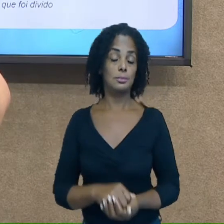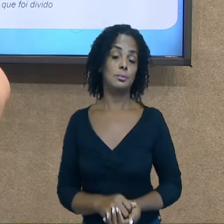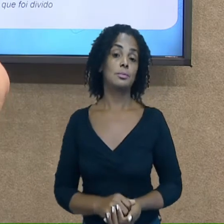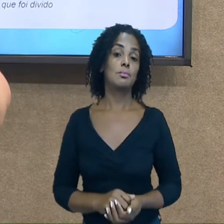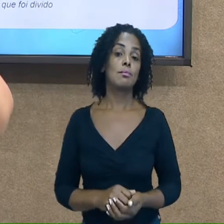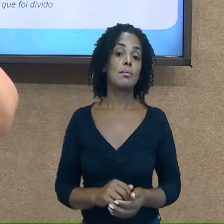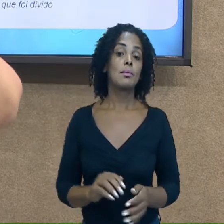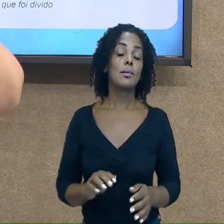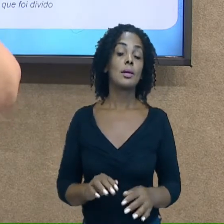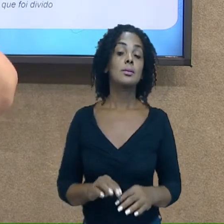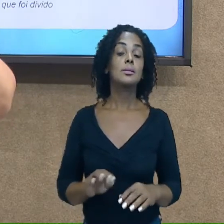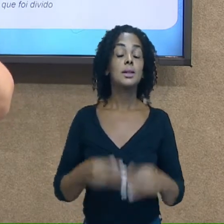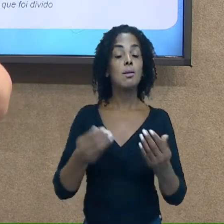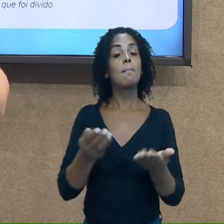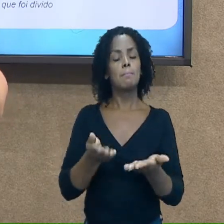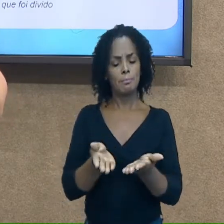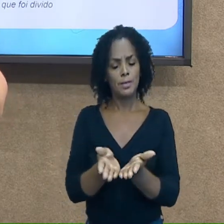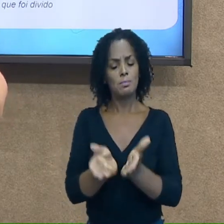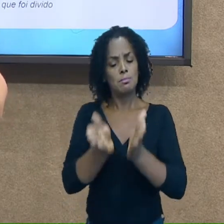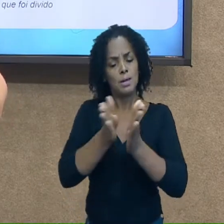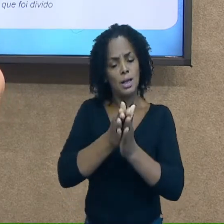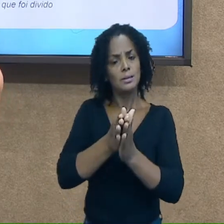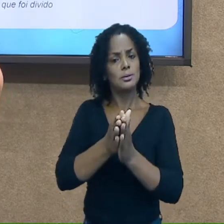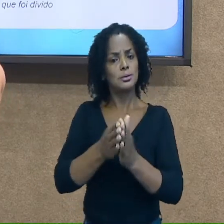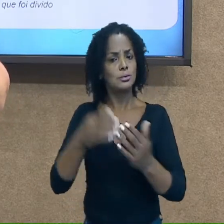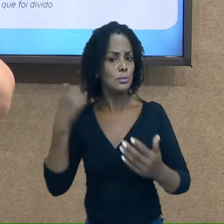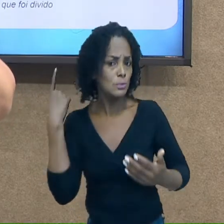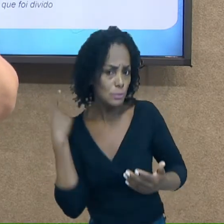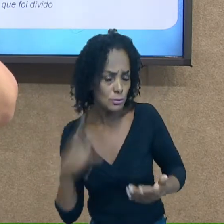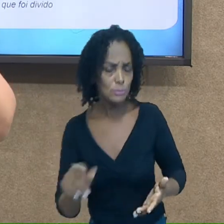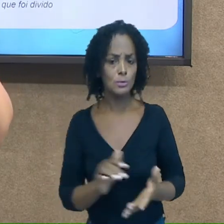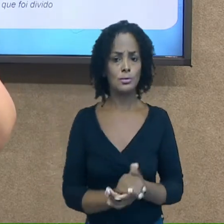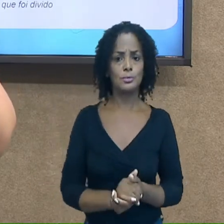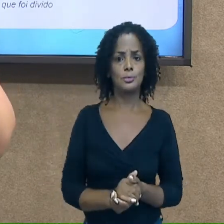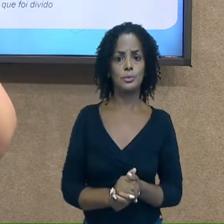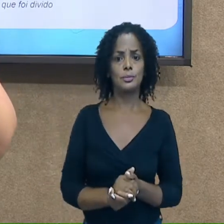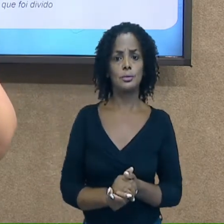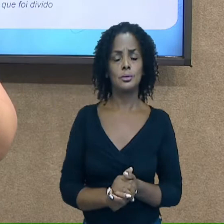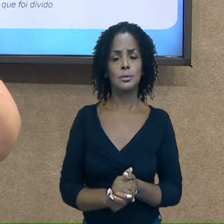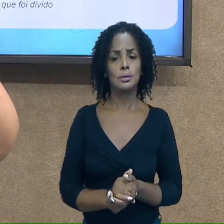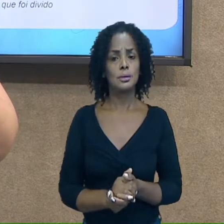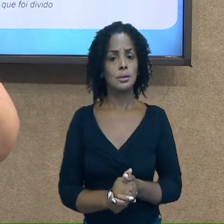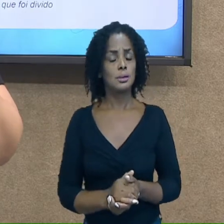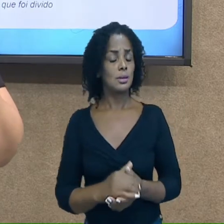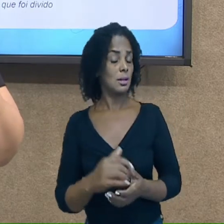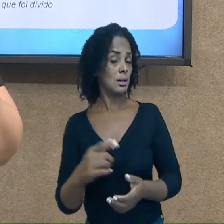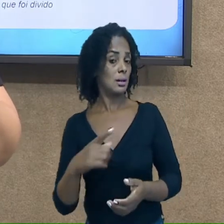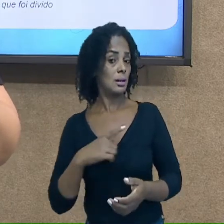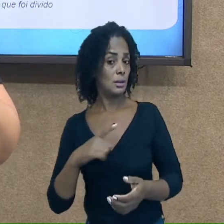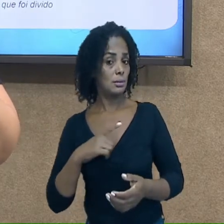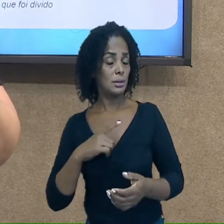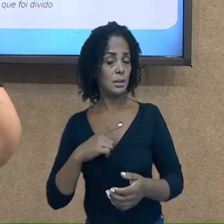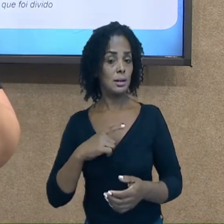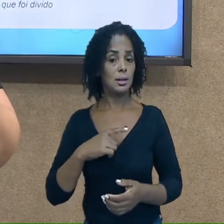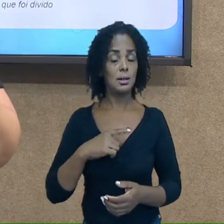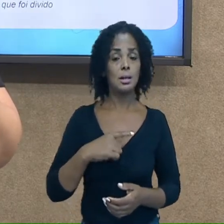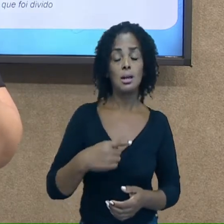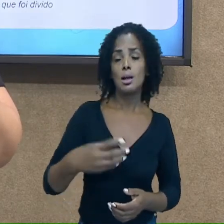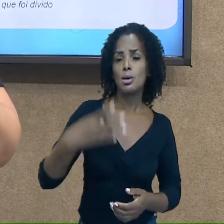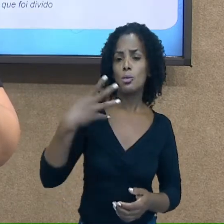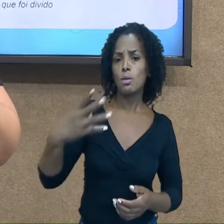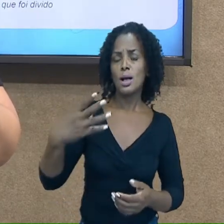metade. E se eu partisse mais uma vez, eu teria aqui 4 partezinhas de uma